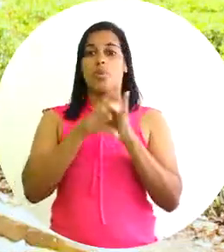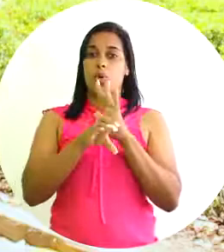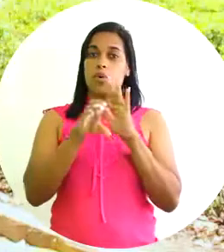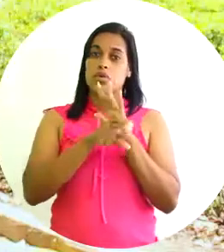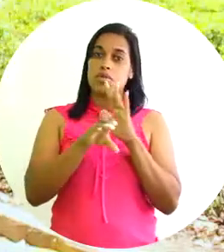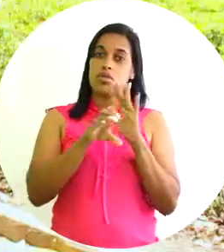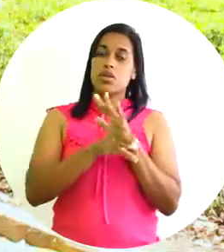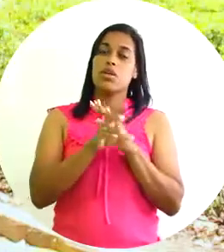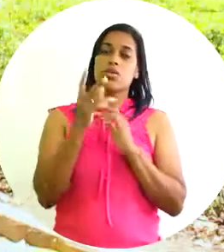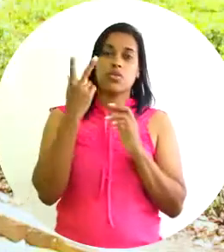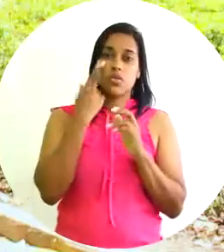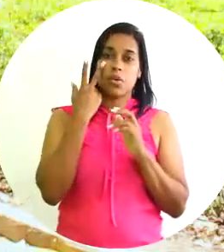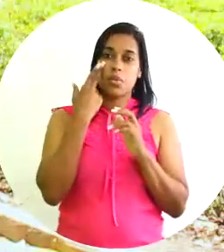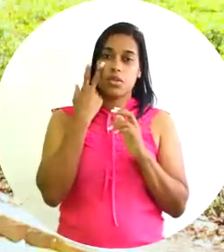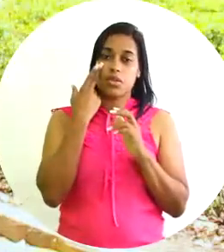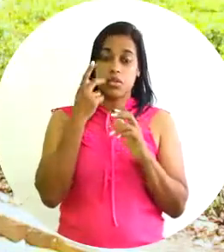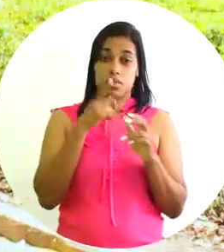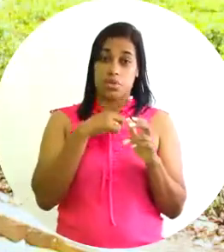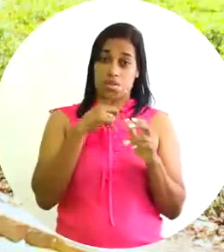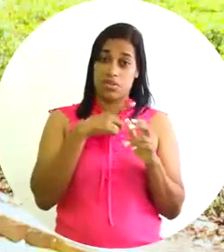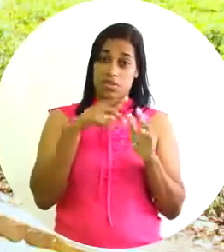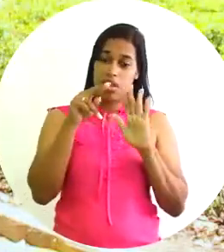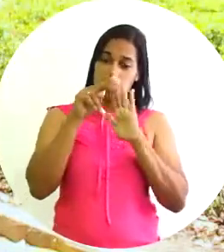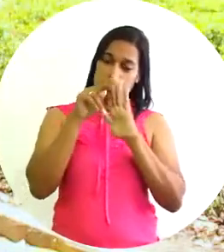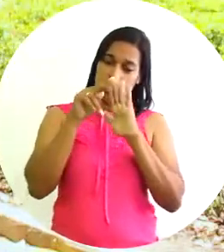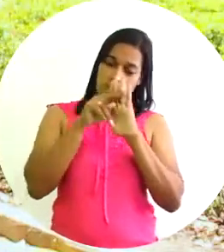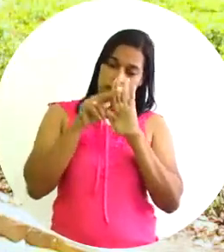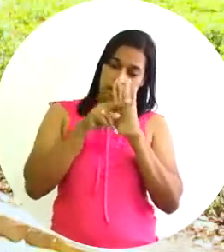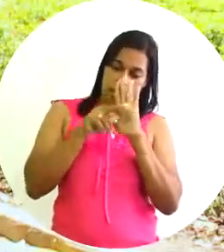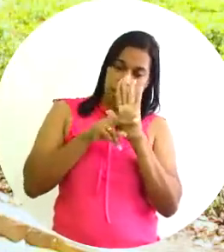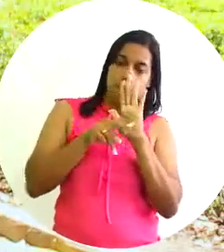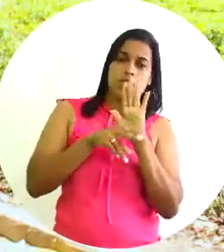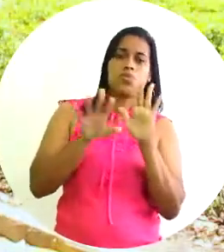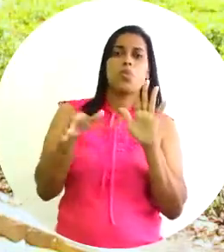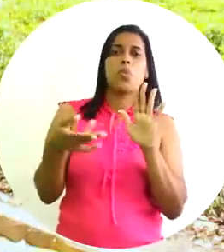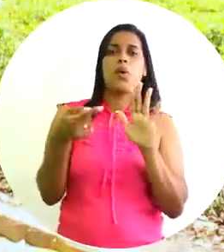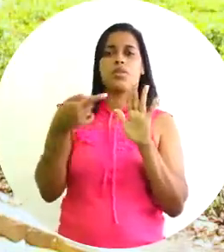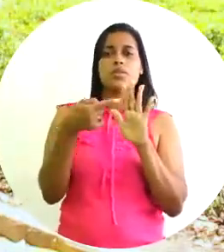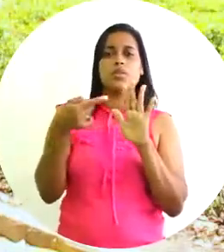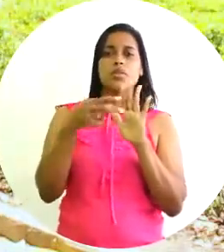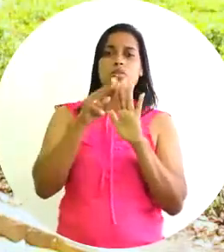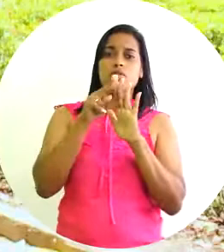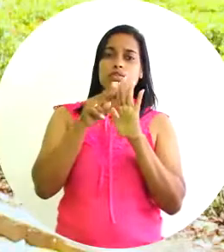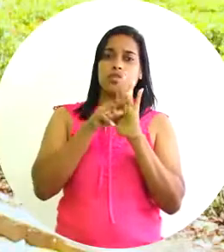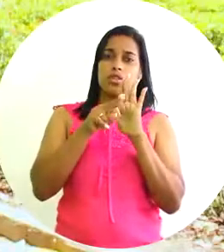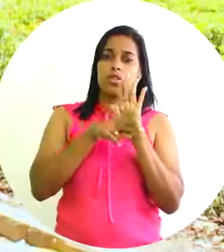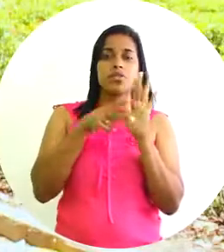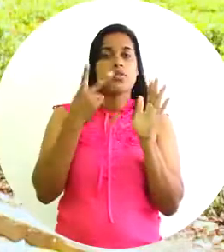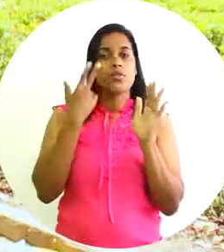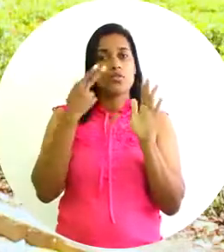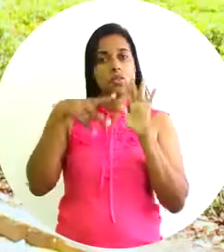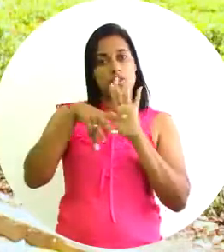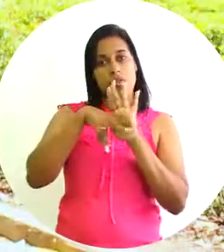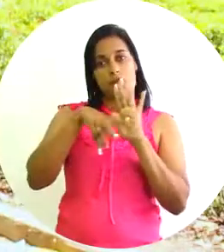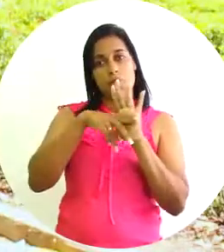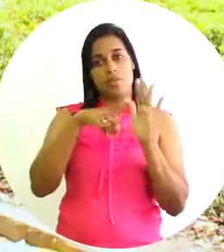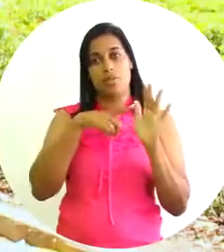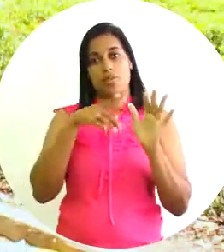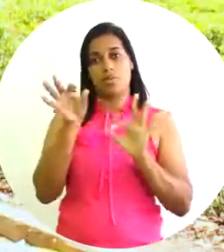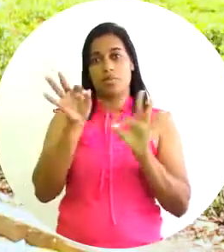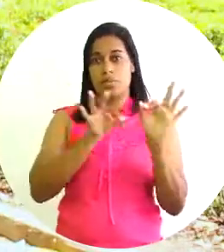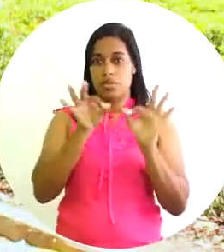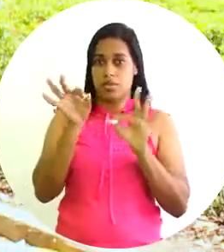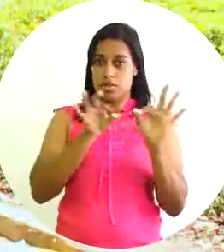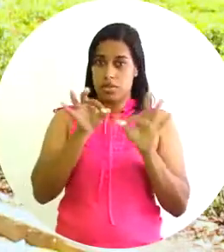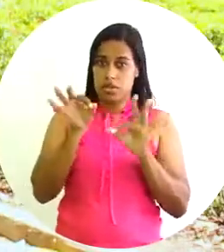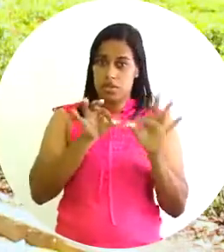de normalização que existem níveis. Então, quais seriam esses níveis de normalização? Nós temos